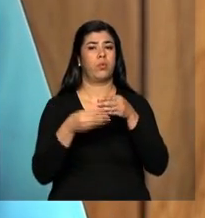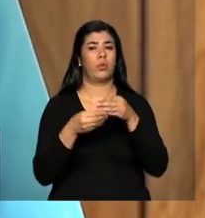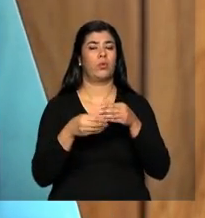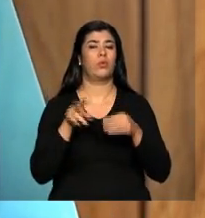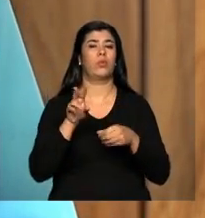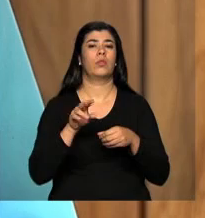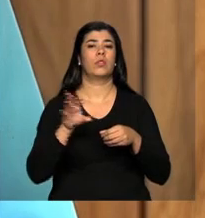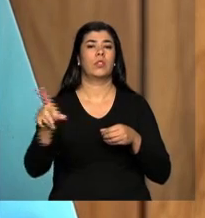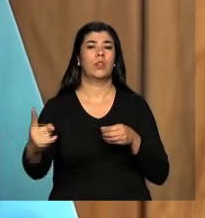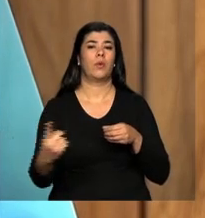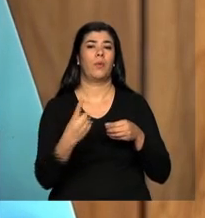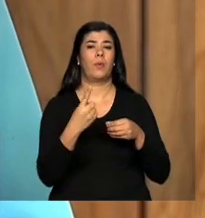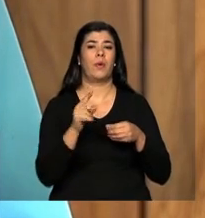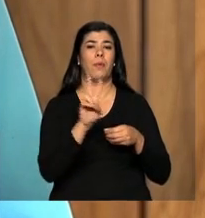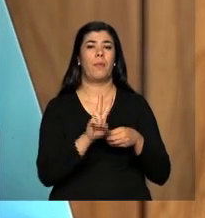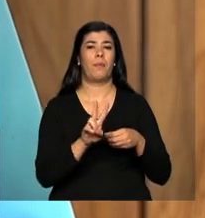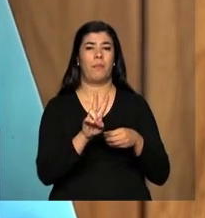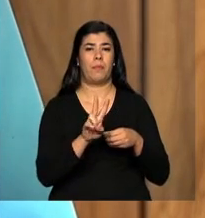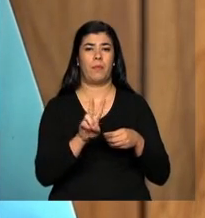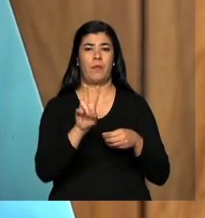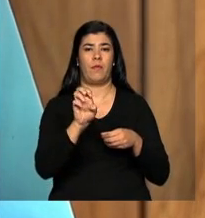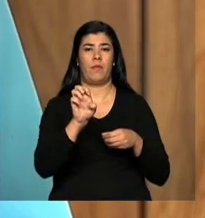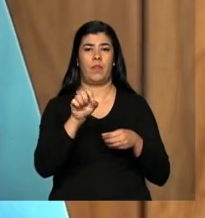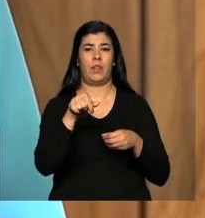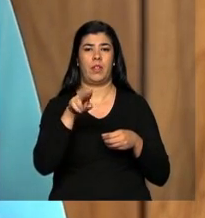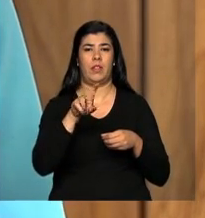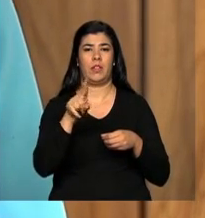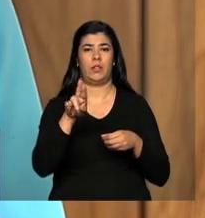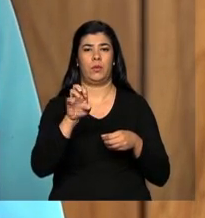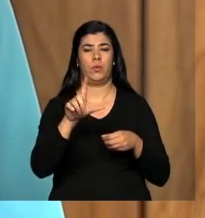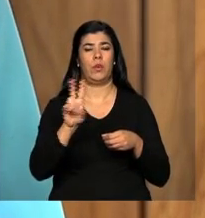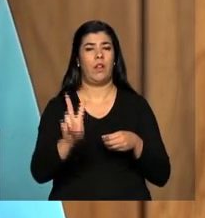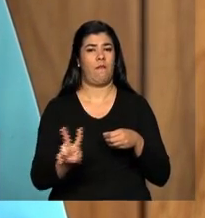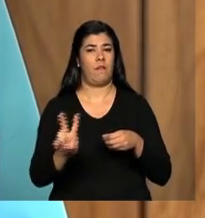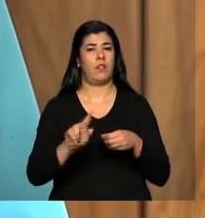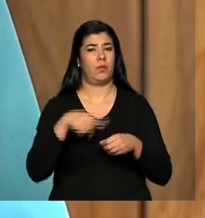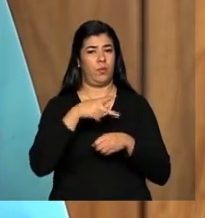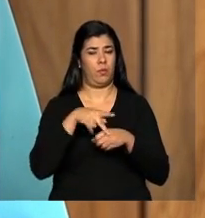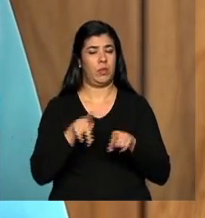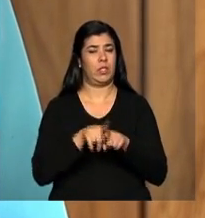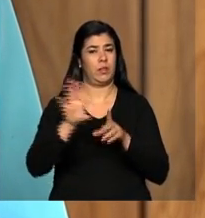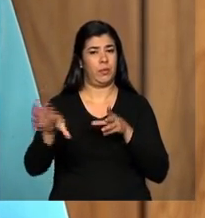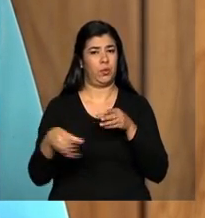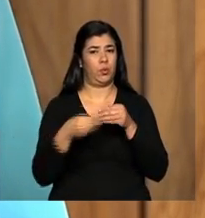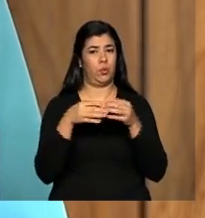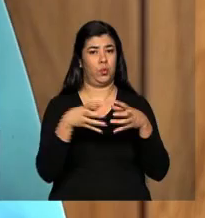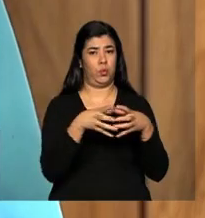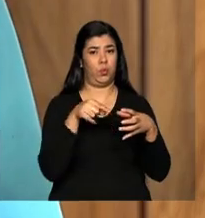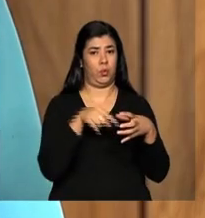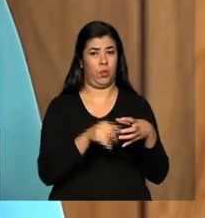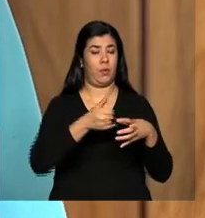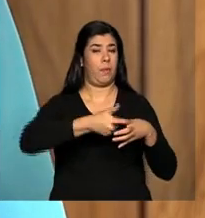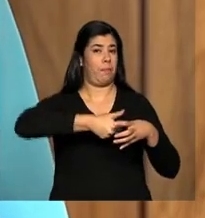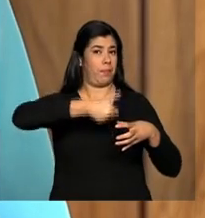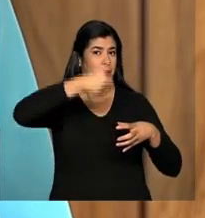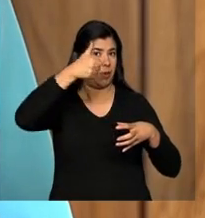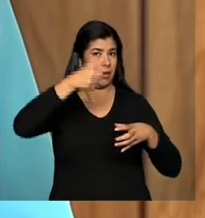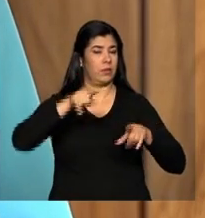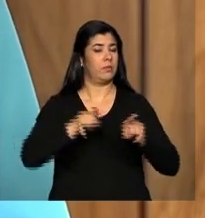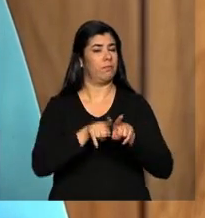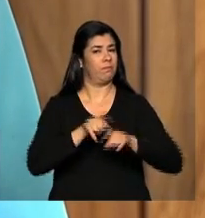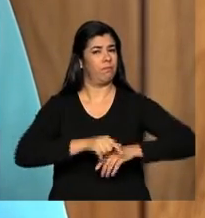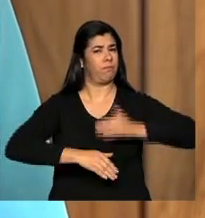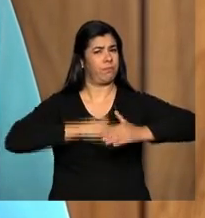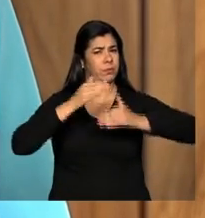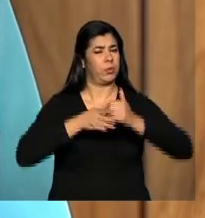Venezuela. Mas não podemos nos acomodar. Precisamos melhorar, avançar